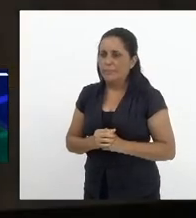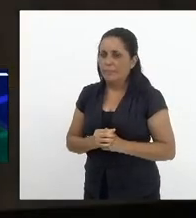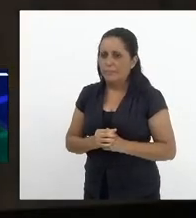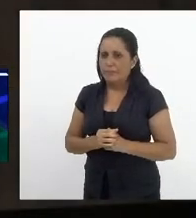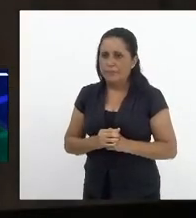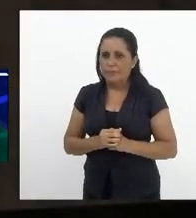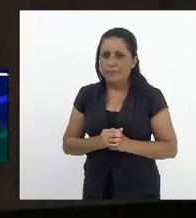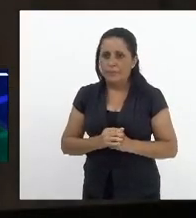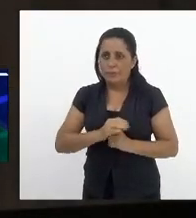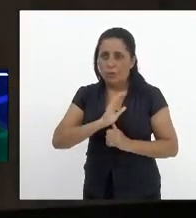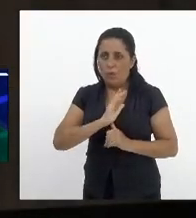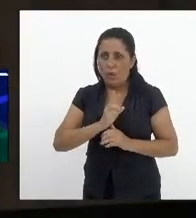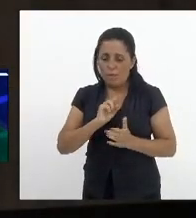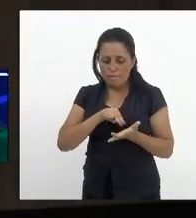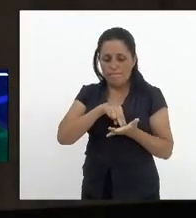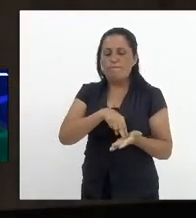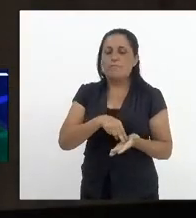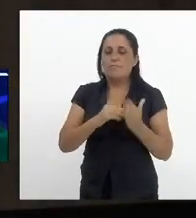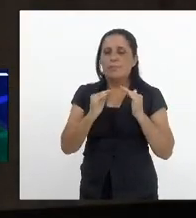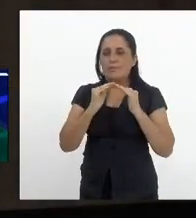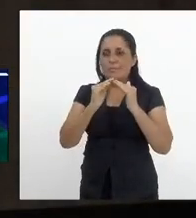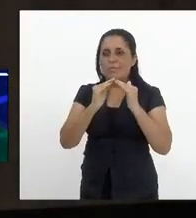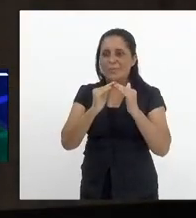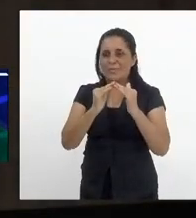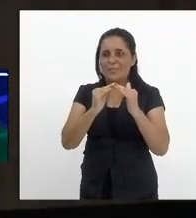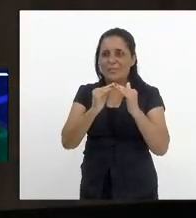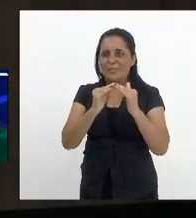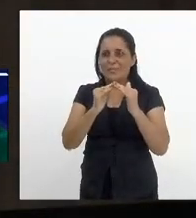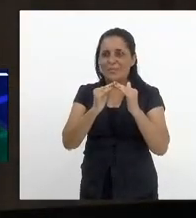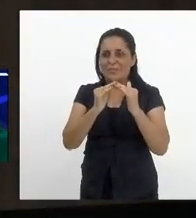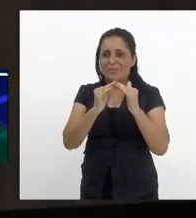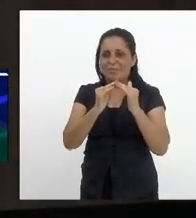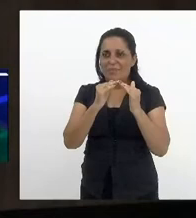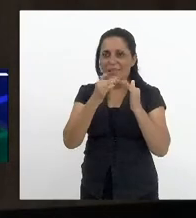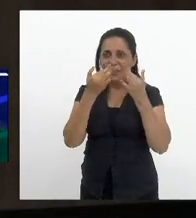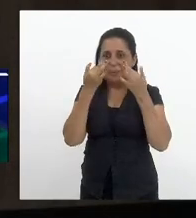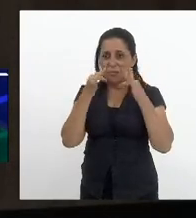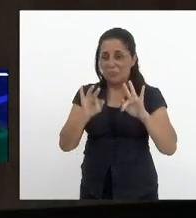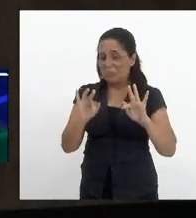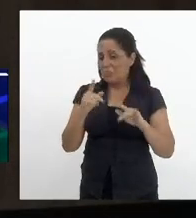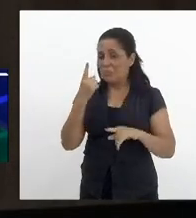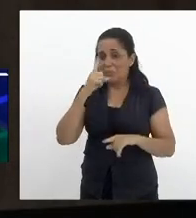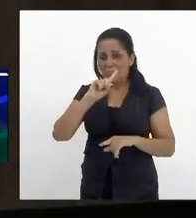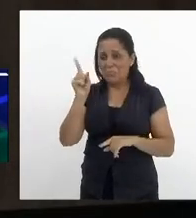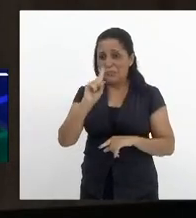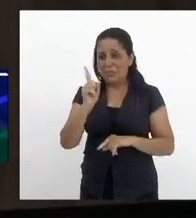Com o coração firme no acordo, nem tão chorando assim.